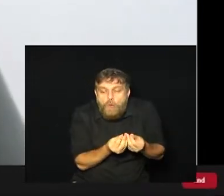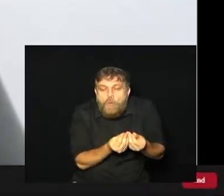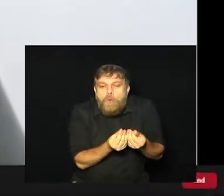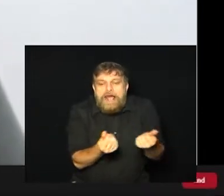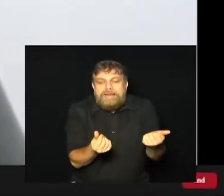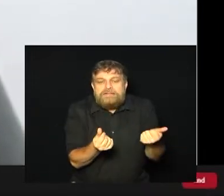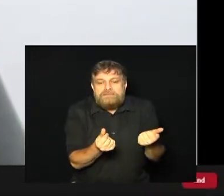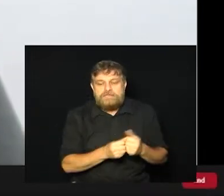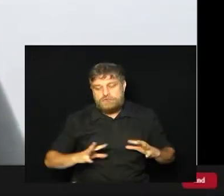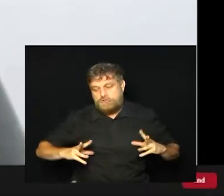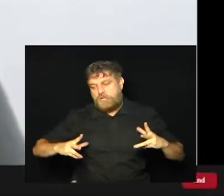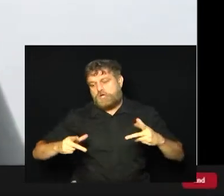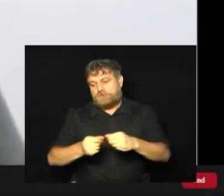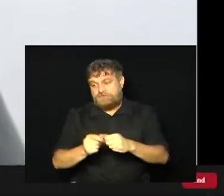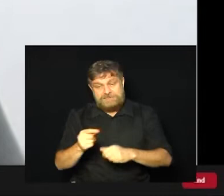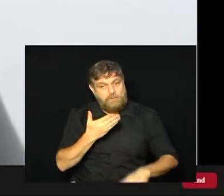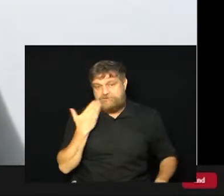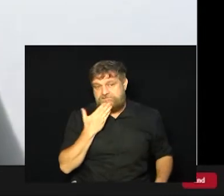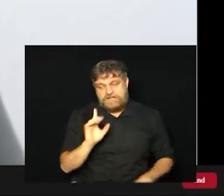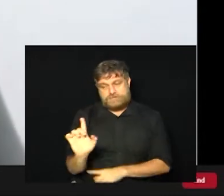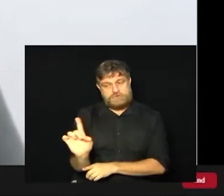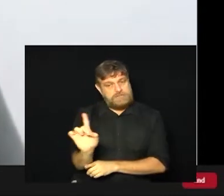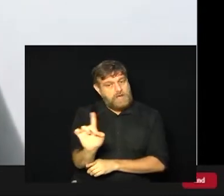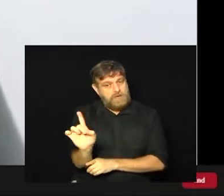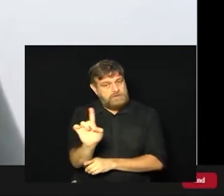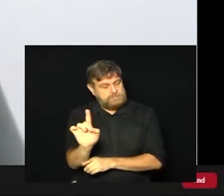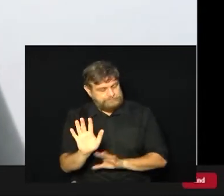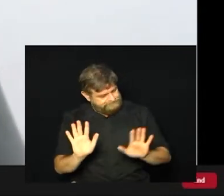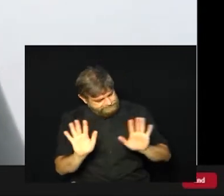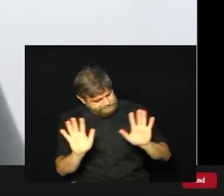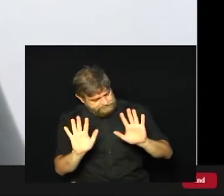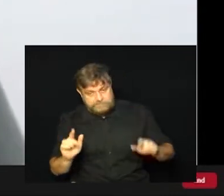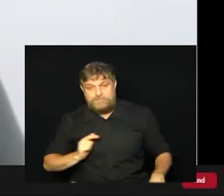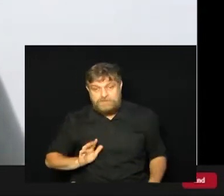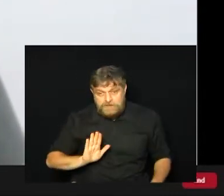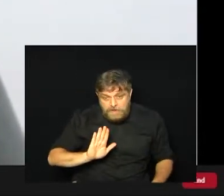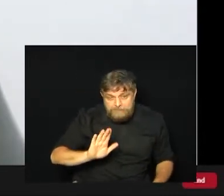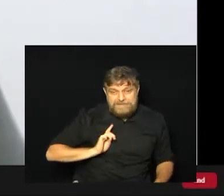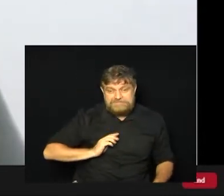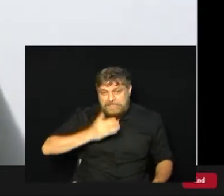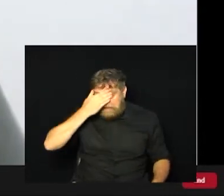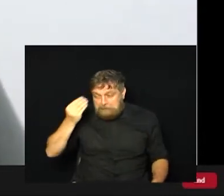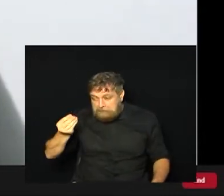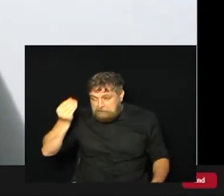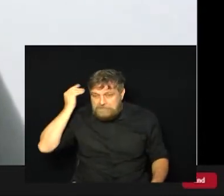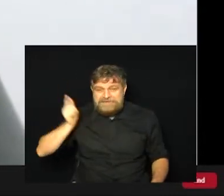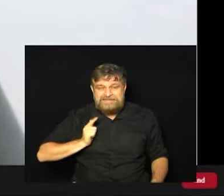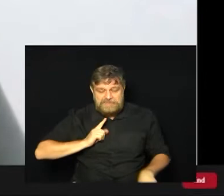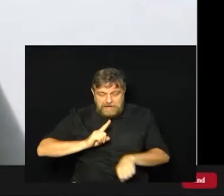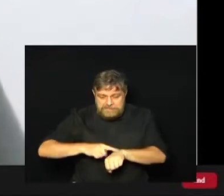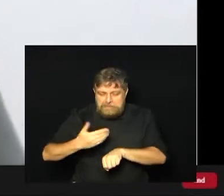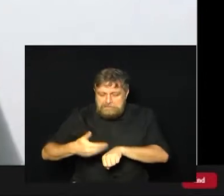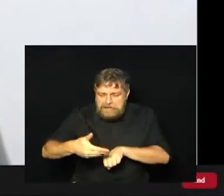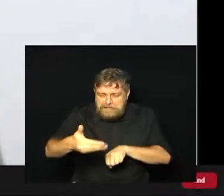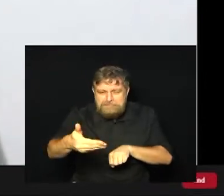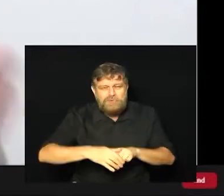as áreas. Ninguém falou que ia ser fácil, Gabriel, tá? Não falamos que ia ser fácil. Sim. Mas ignorar isso, o custo a longo prazo é muito